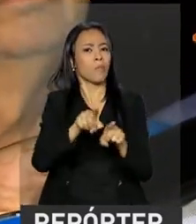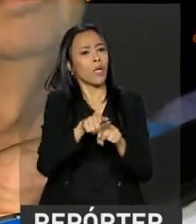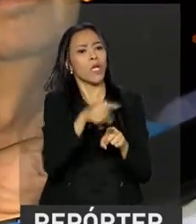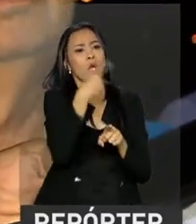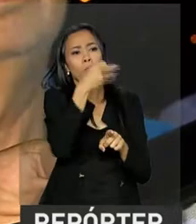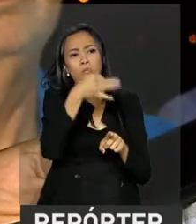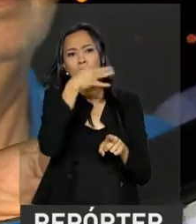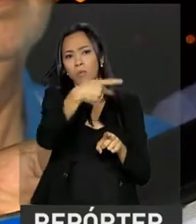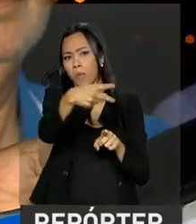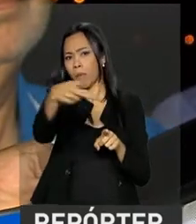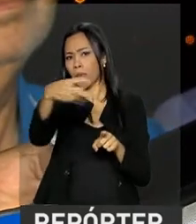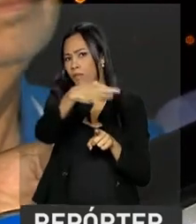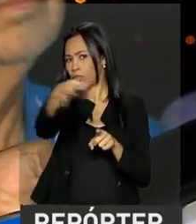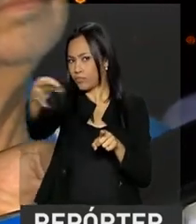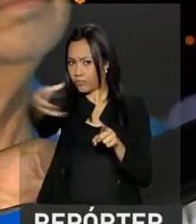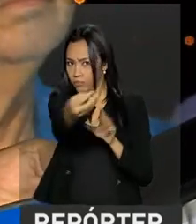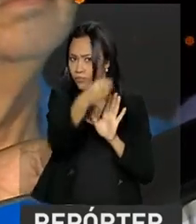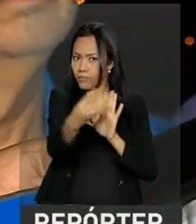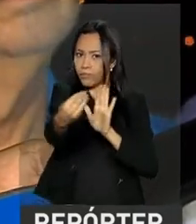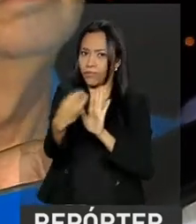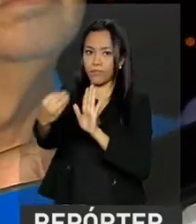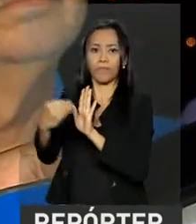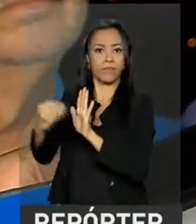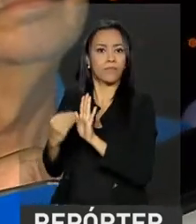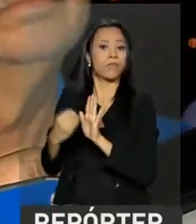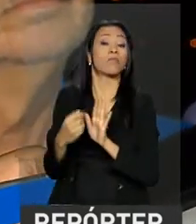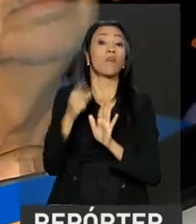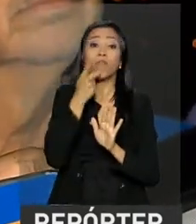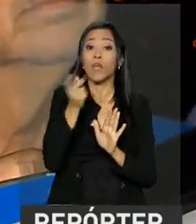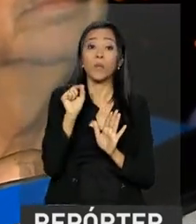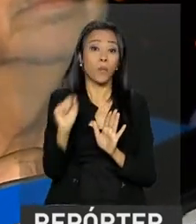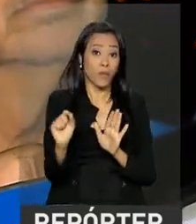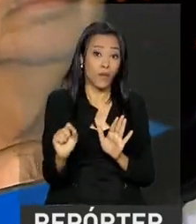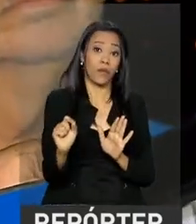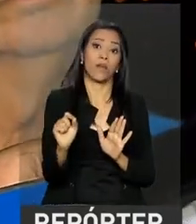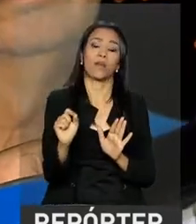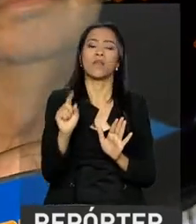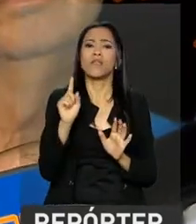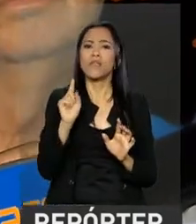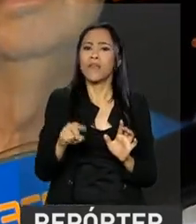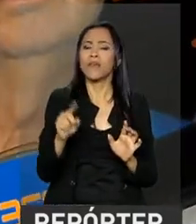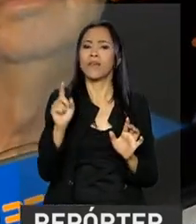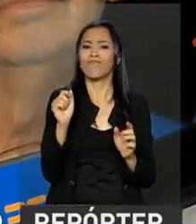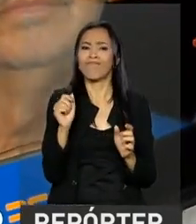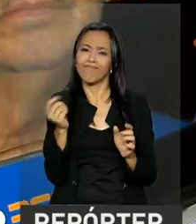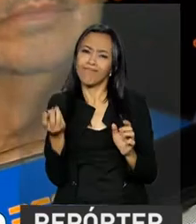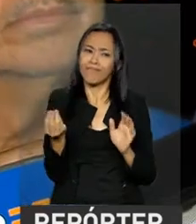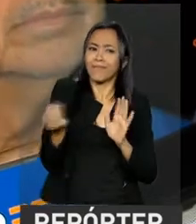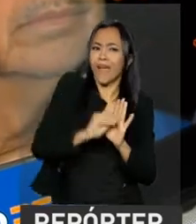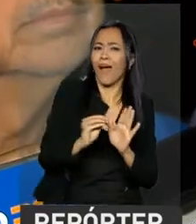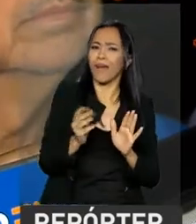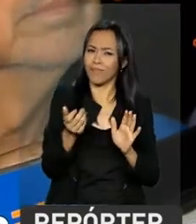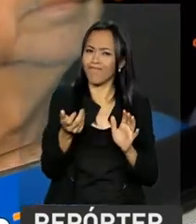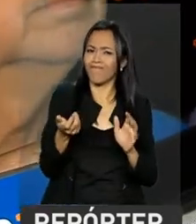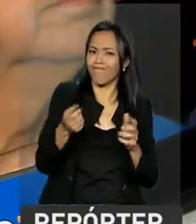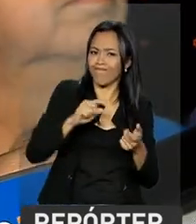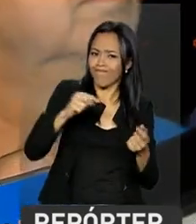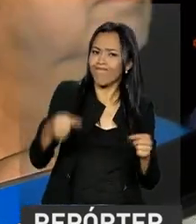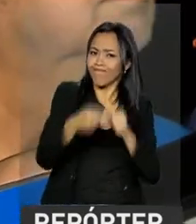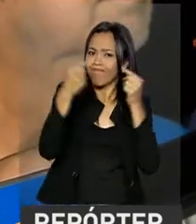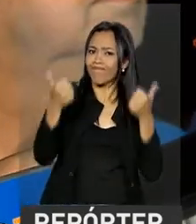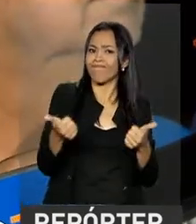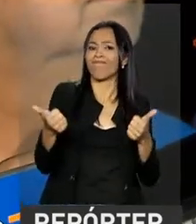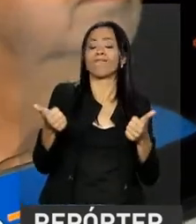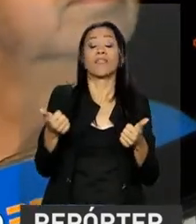a opinião, o recado dizendo aquilo que cabia e que não cabia na PEC, sem dúvida nós